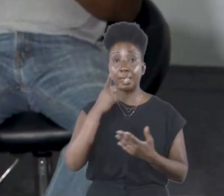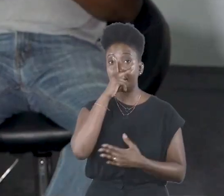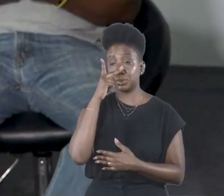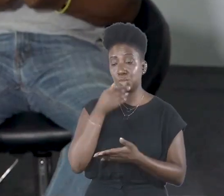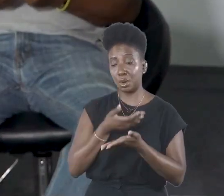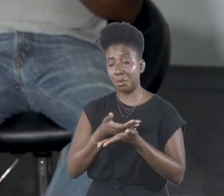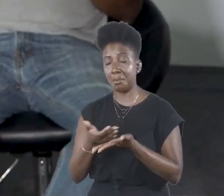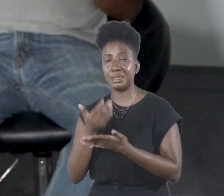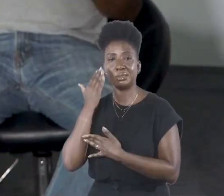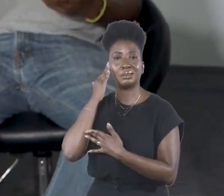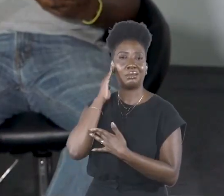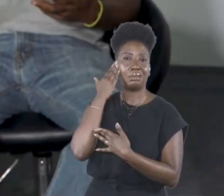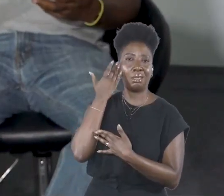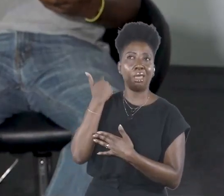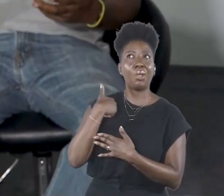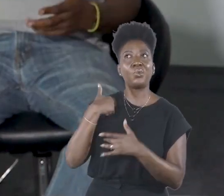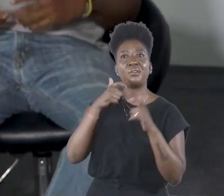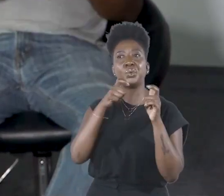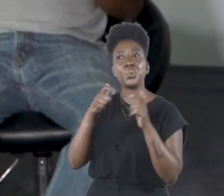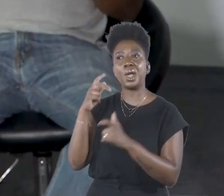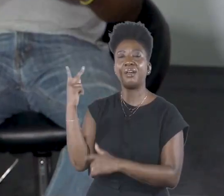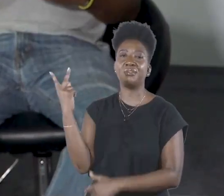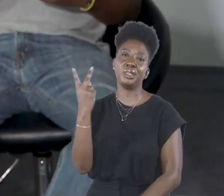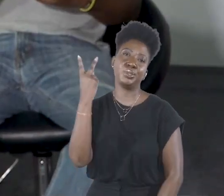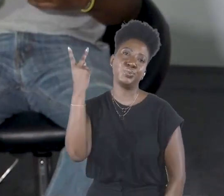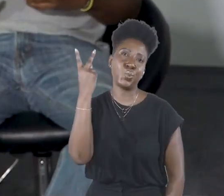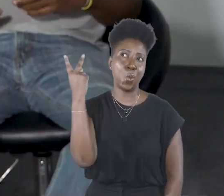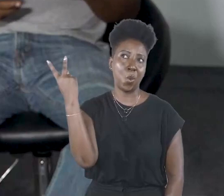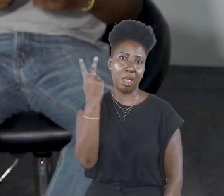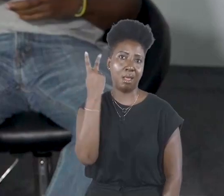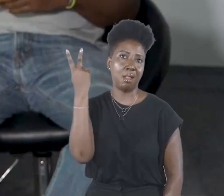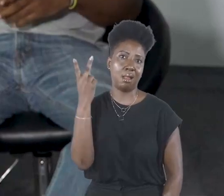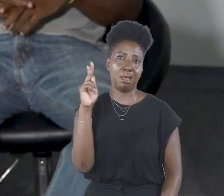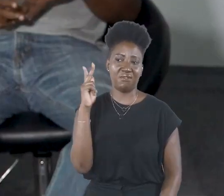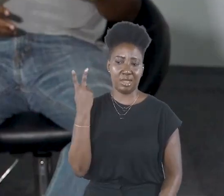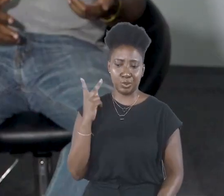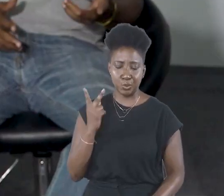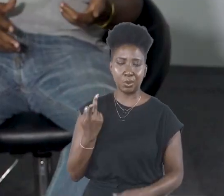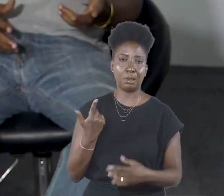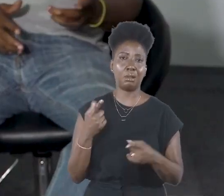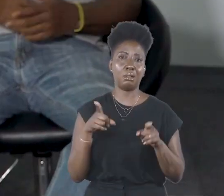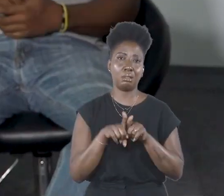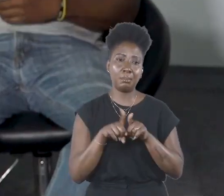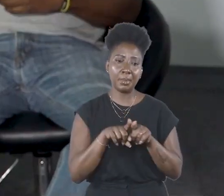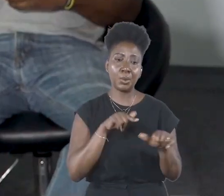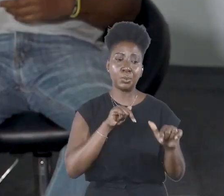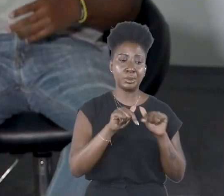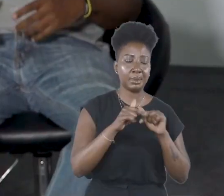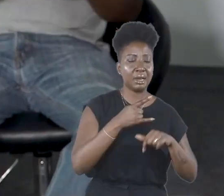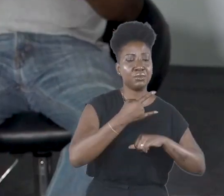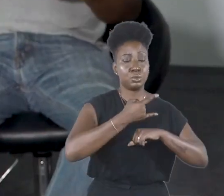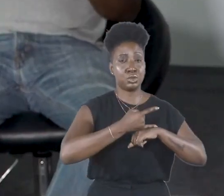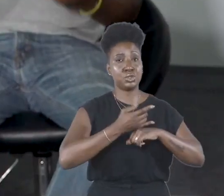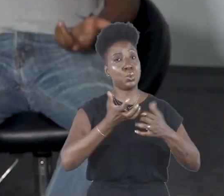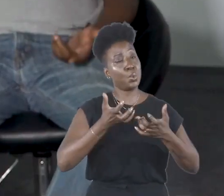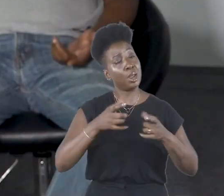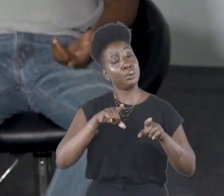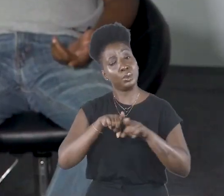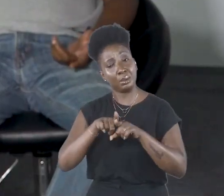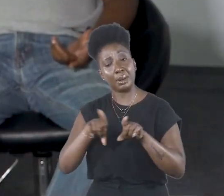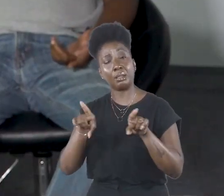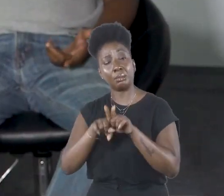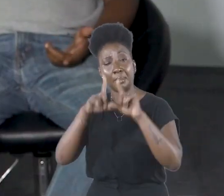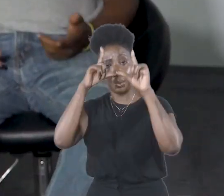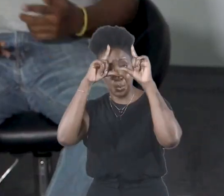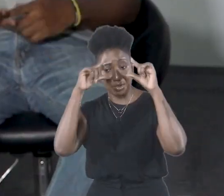momento a pessoa entender, eu estava na Venezuela, eu estava no Haiti, eu trabalhava pela tal empresa, eu trabalhava como enfermeira, eu quero trabalhar